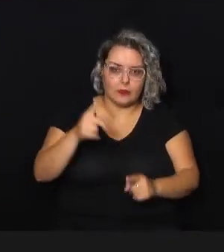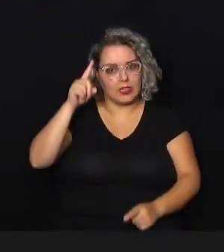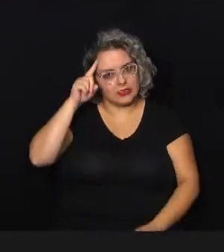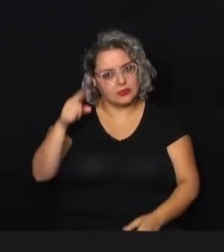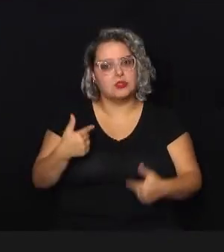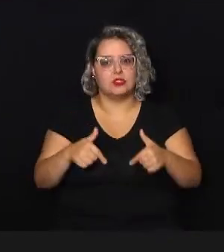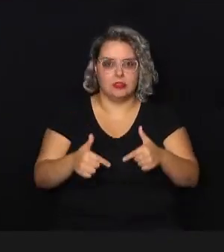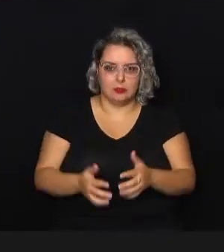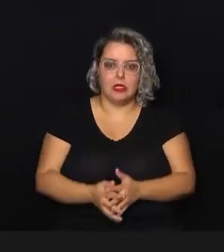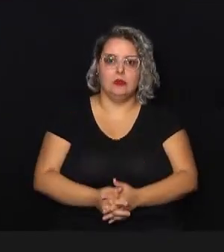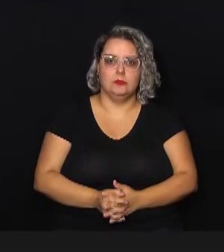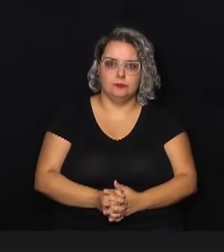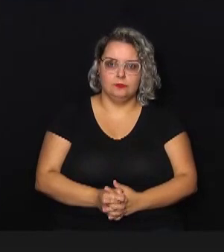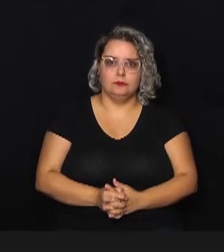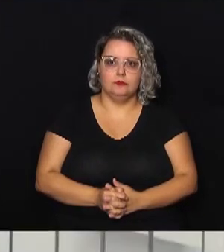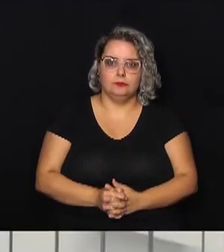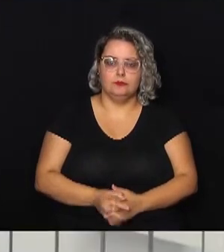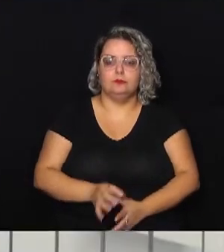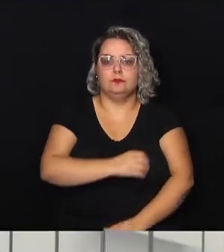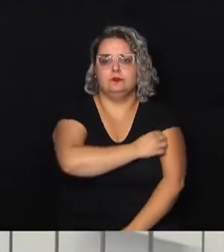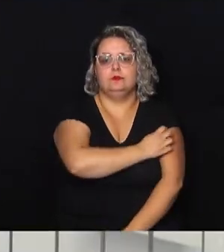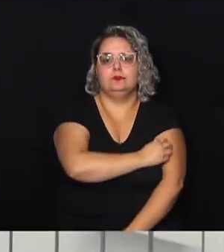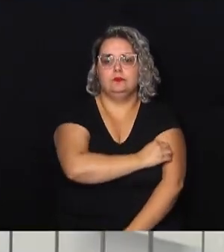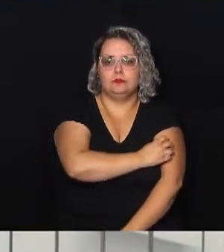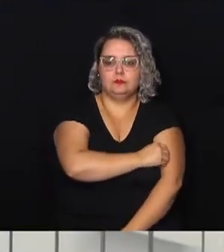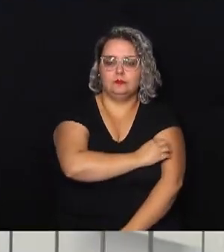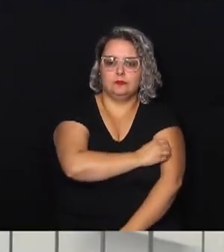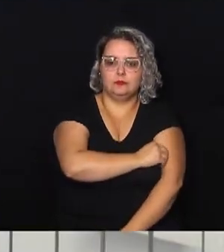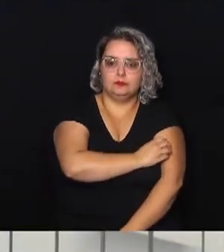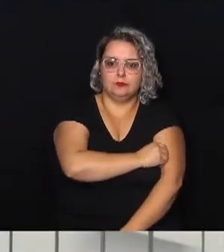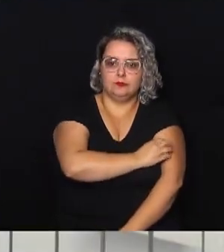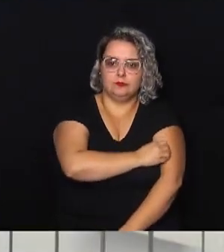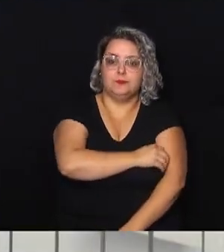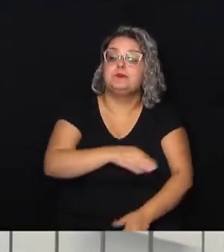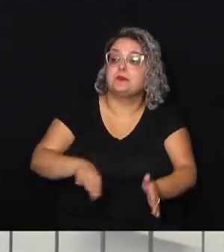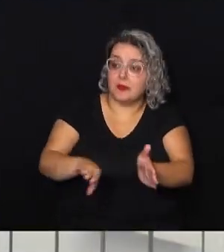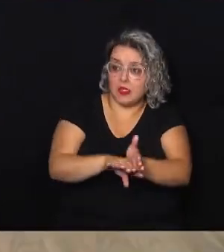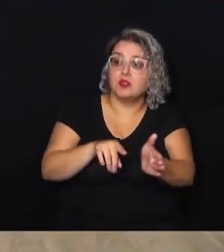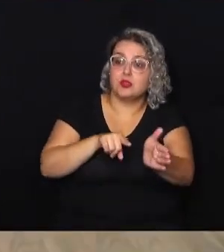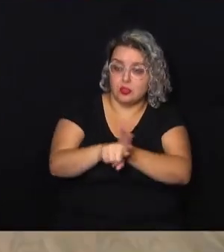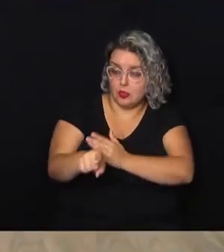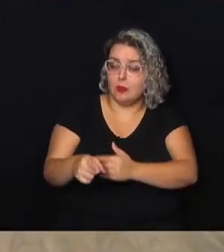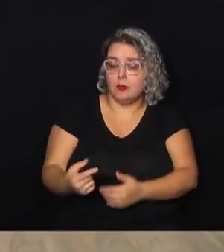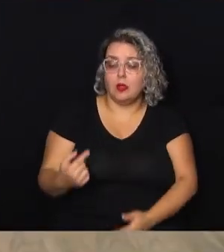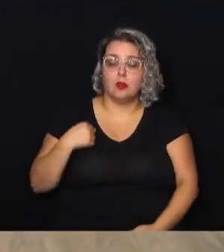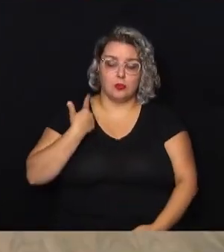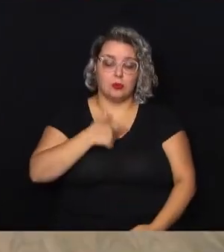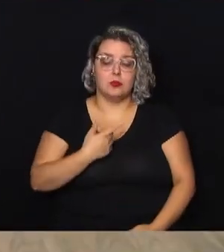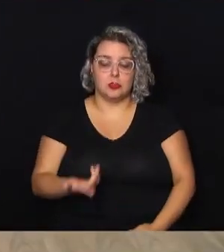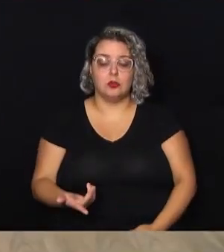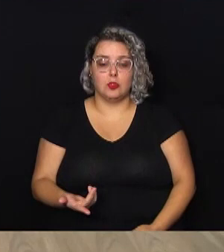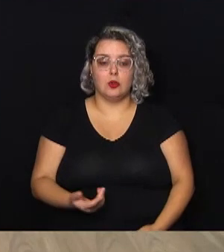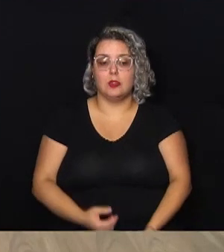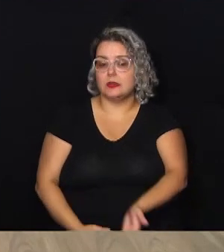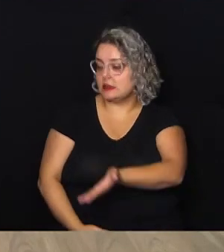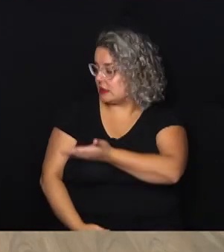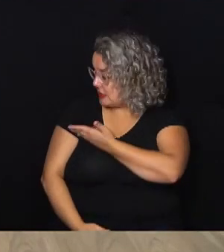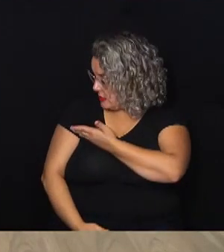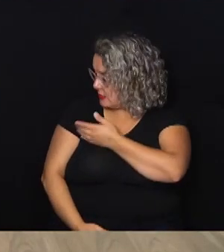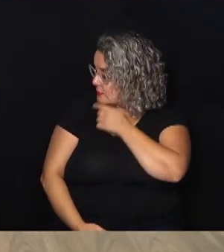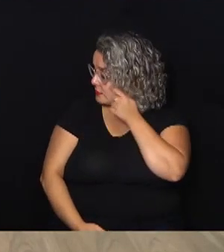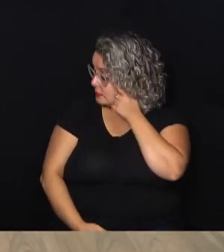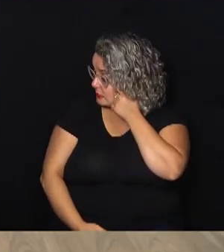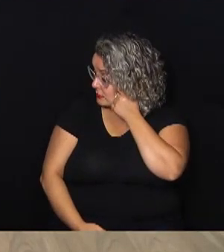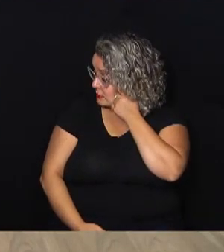trabalho. Chegou um questionamento aqui para a gente interessante através do número do nosso WhatsApp, 19 é o nosso